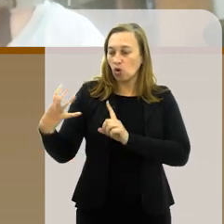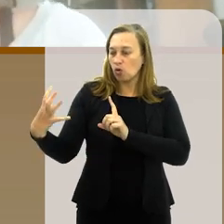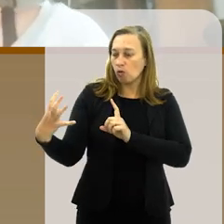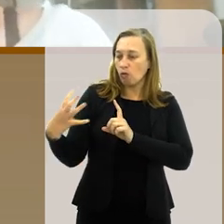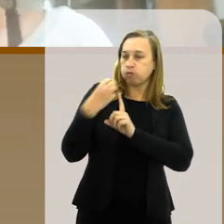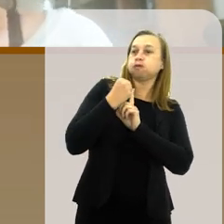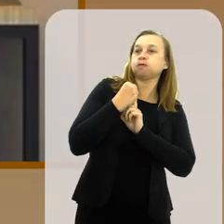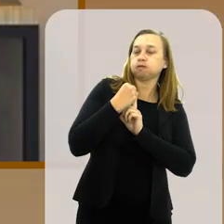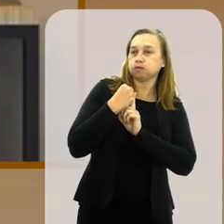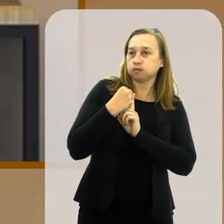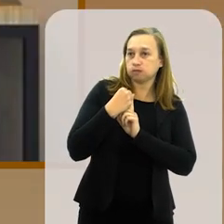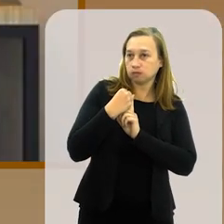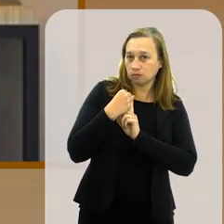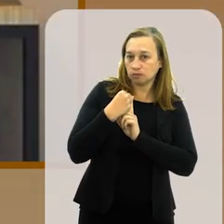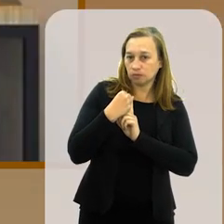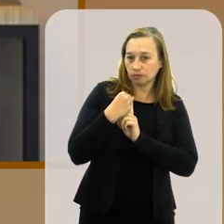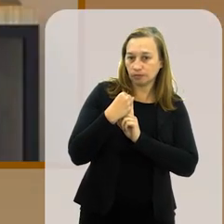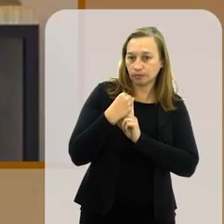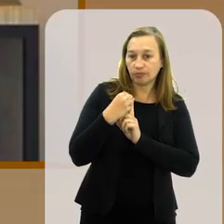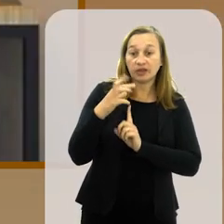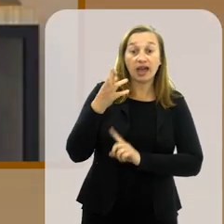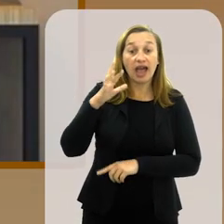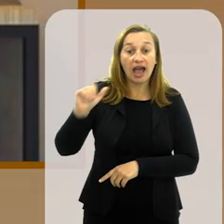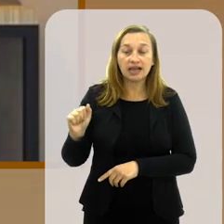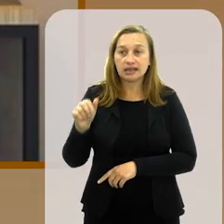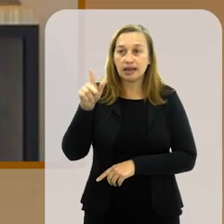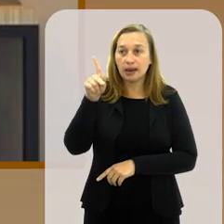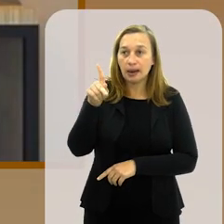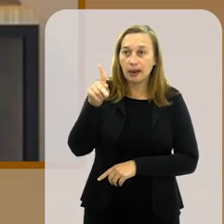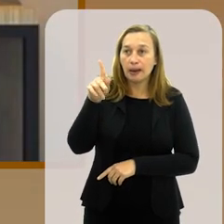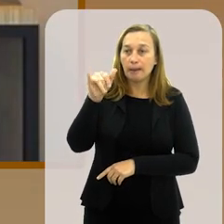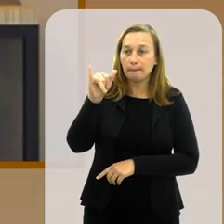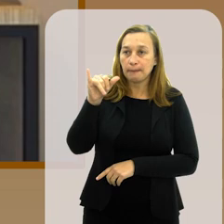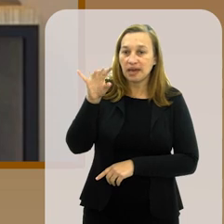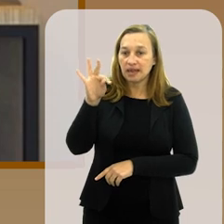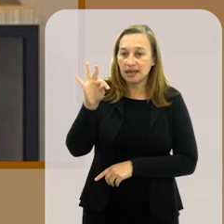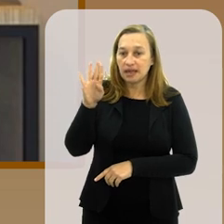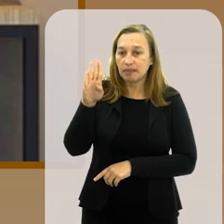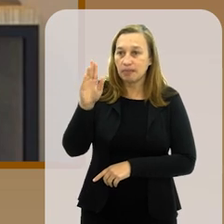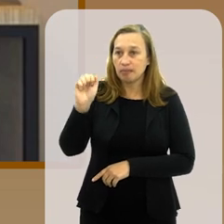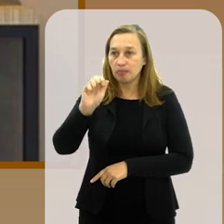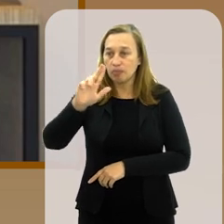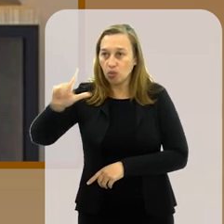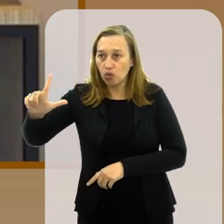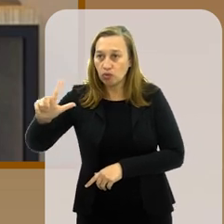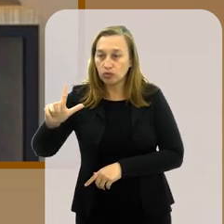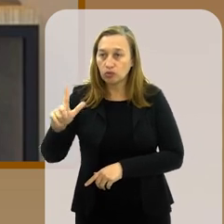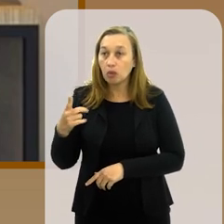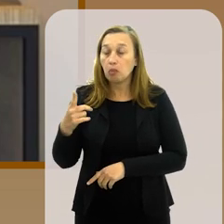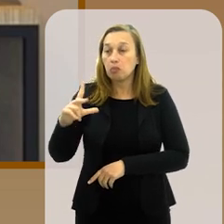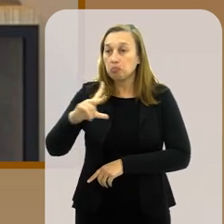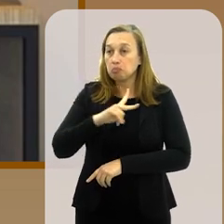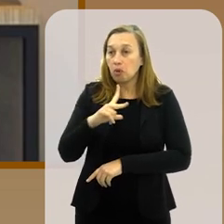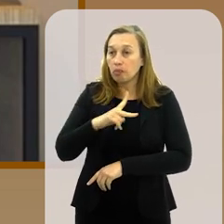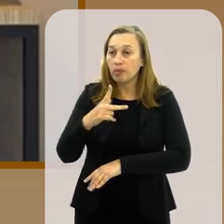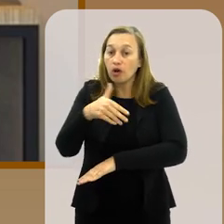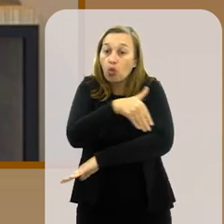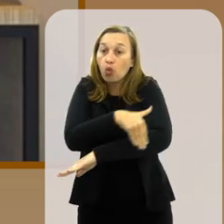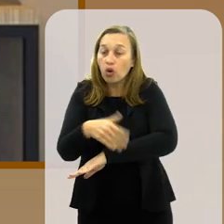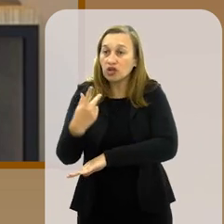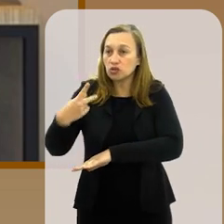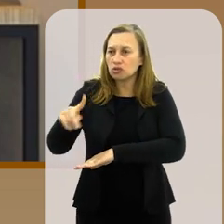ataque dos cães da raça Pitbull, na sua própria rua. Não sei, quais são as suas memórias